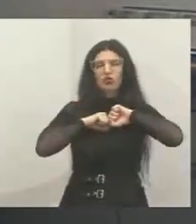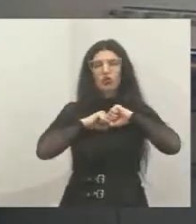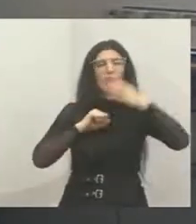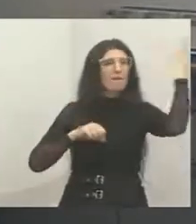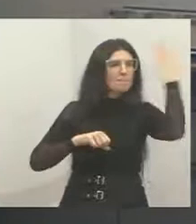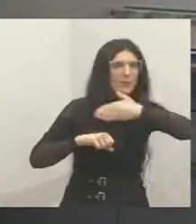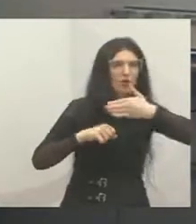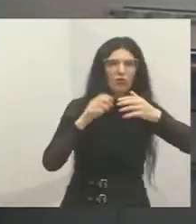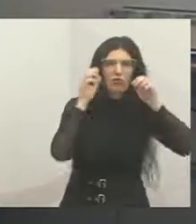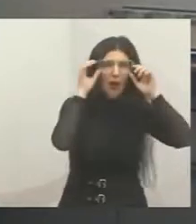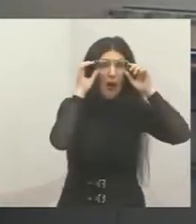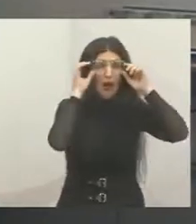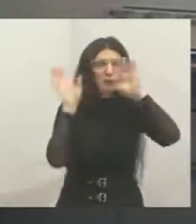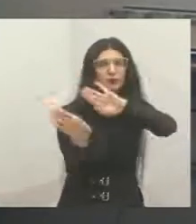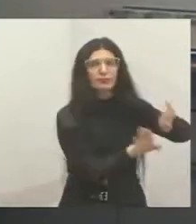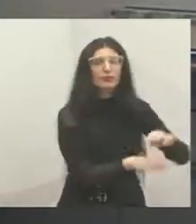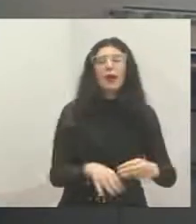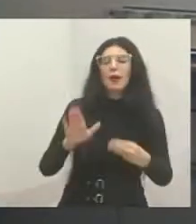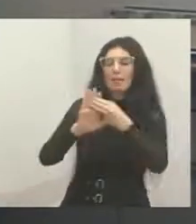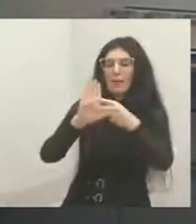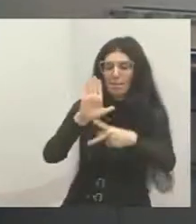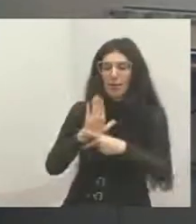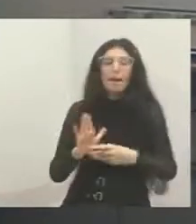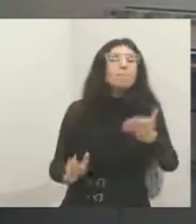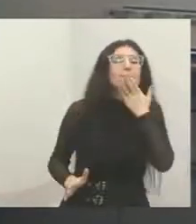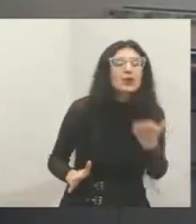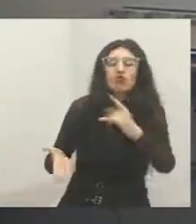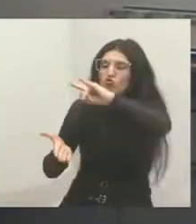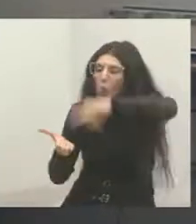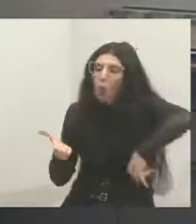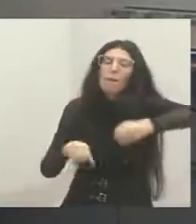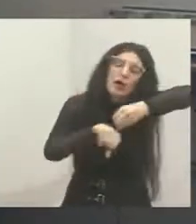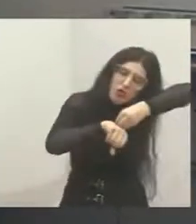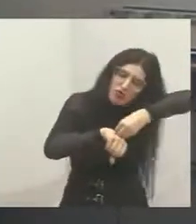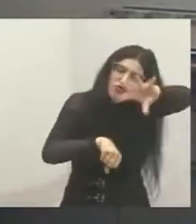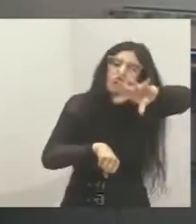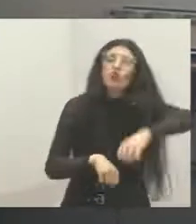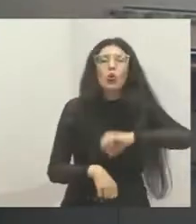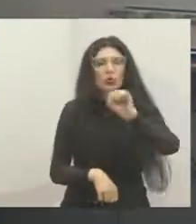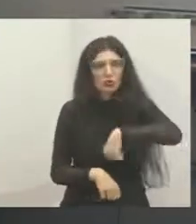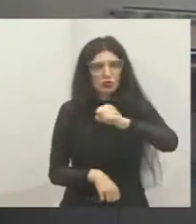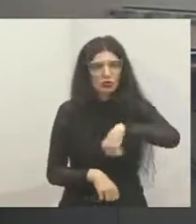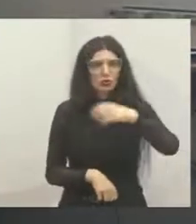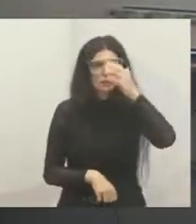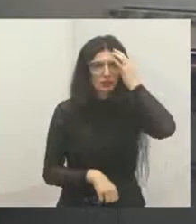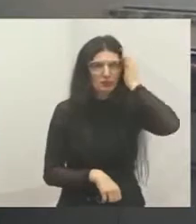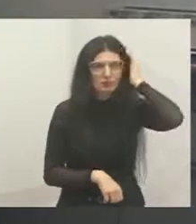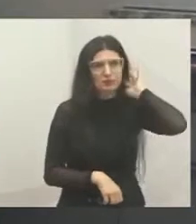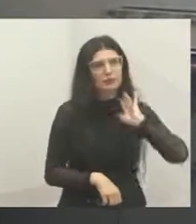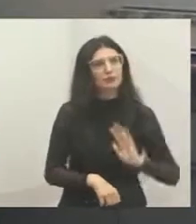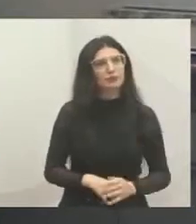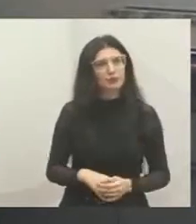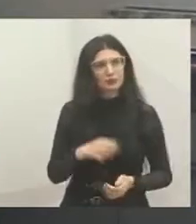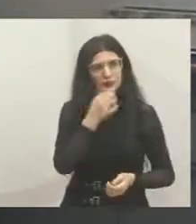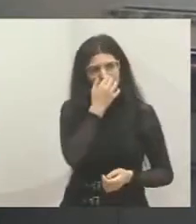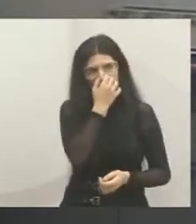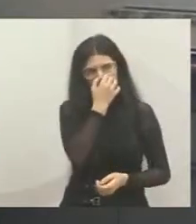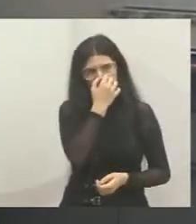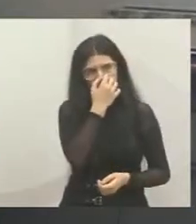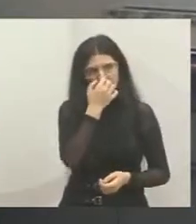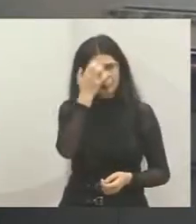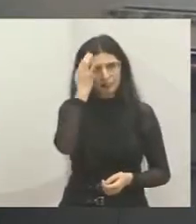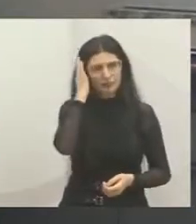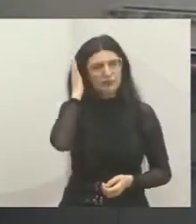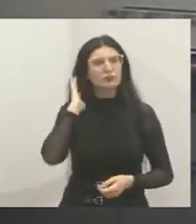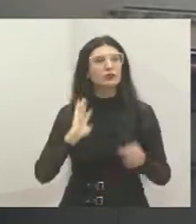Ministério Público pediu a documentação, nós mandamos para ele, o Observatório Social de Jacareí está monitorando